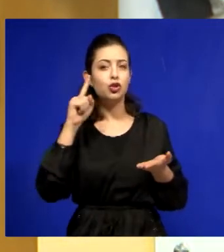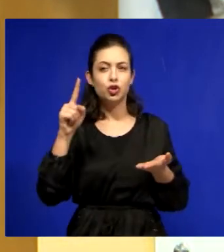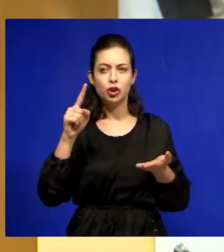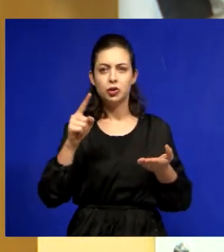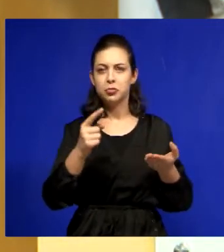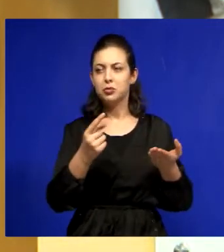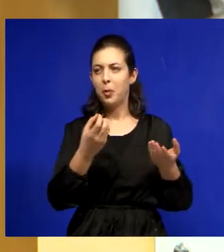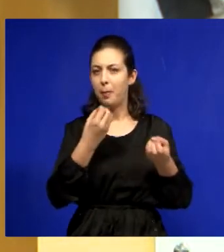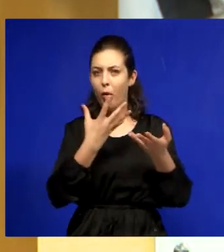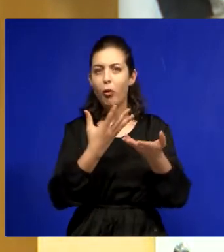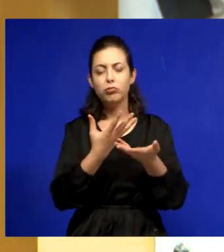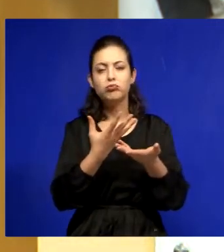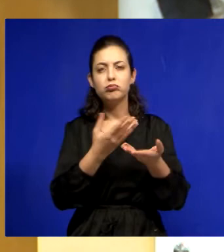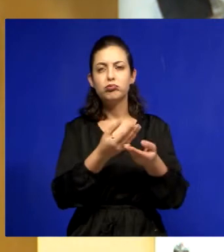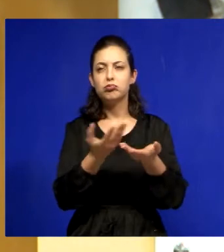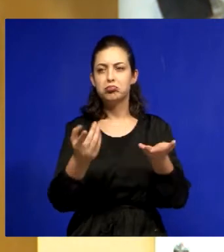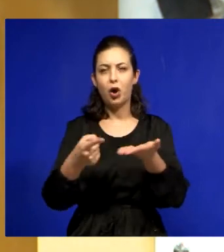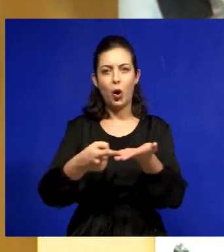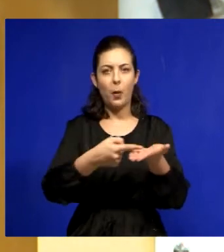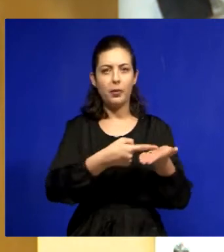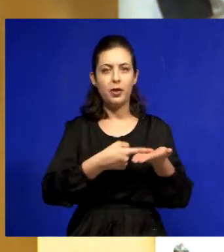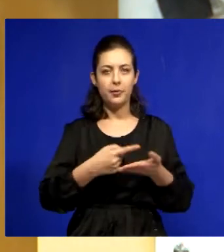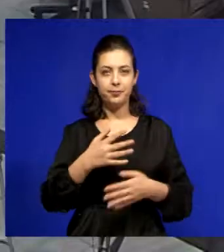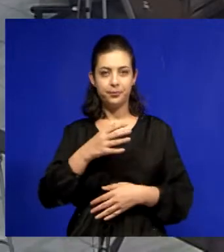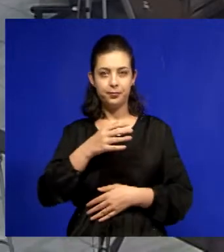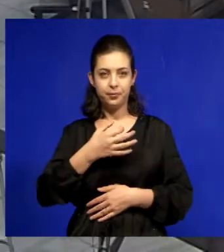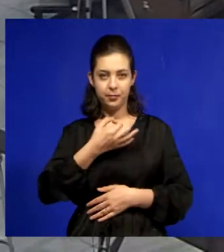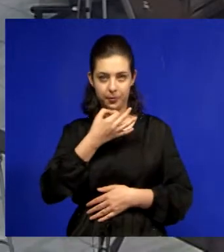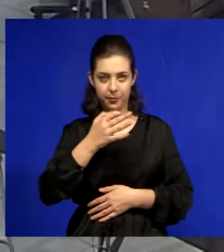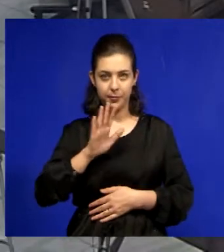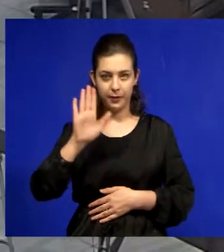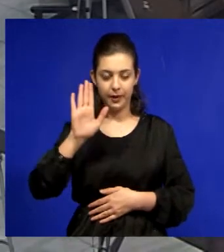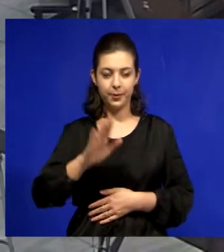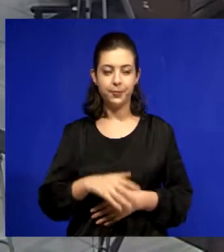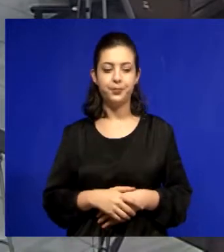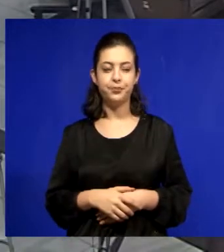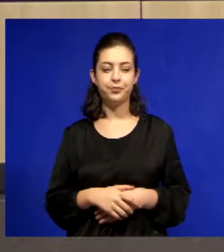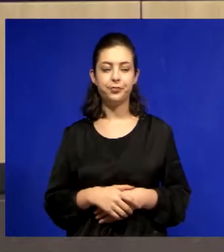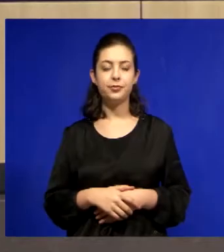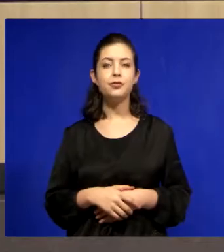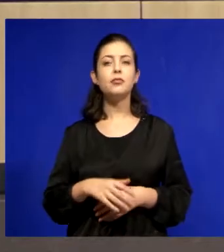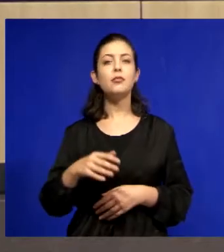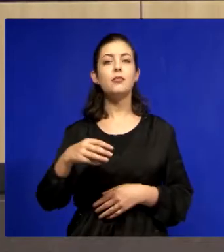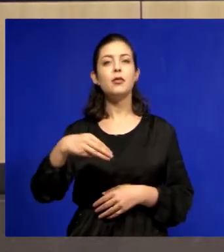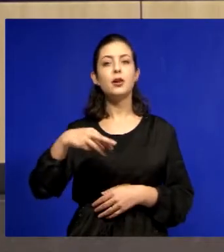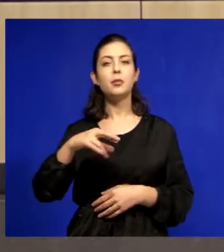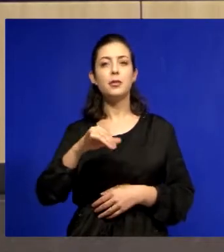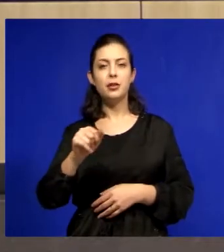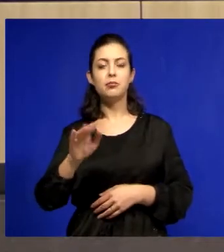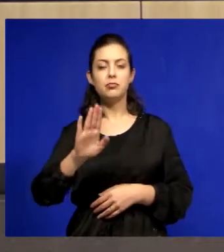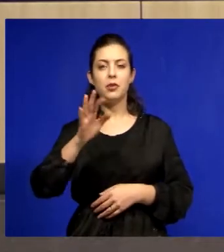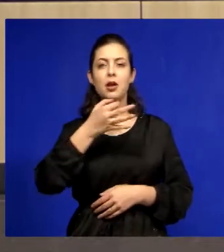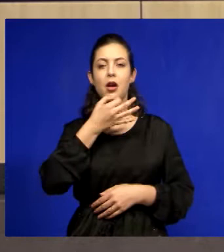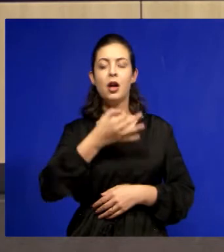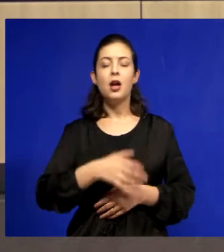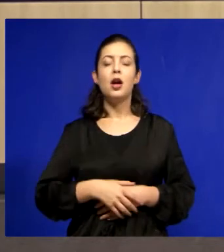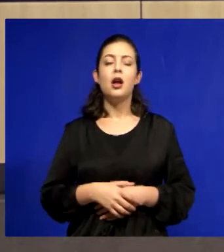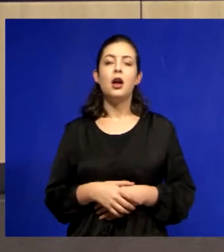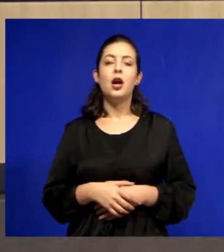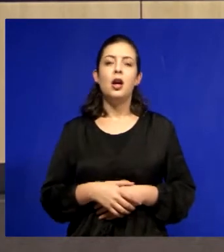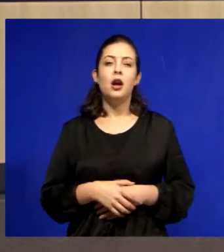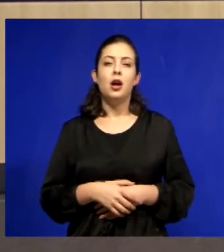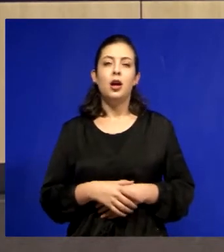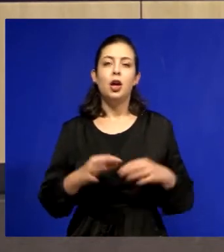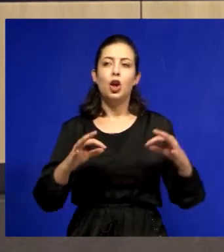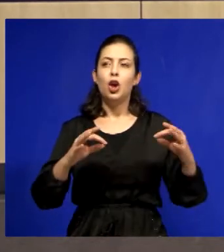todos claro mas uma pulseira do a ratificar isso mas todas as entidades que trabalham